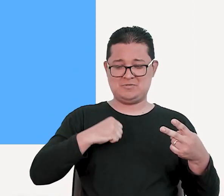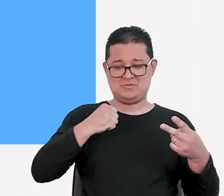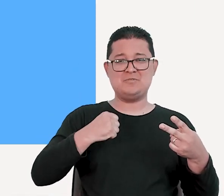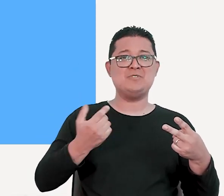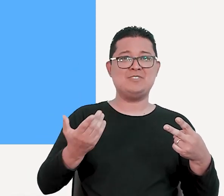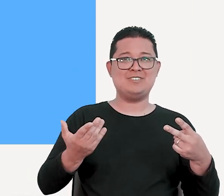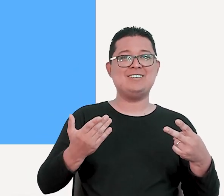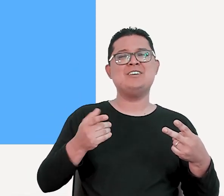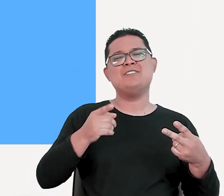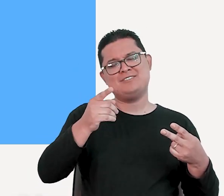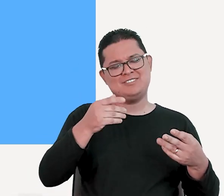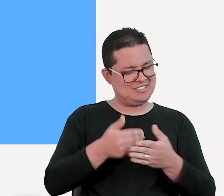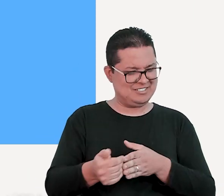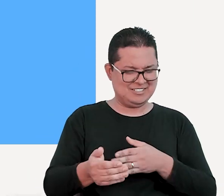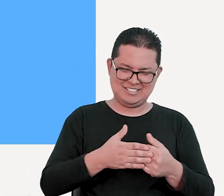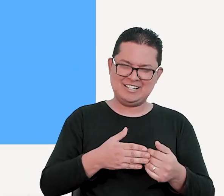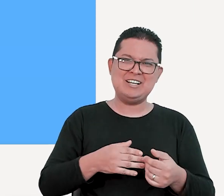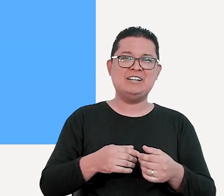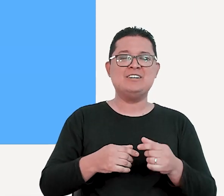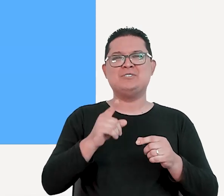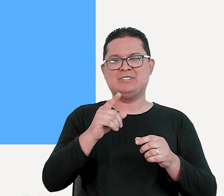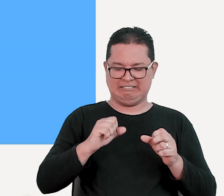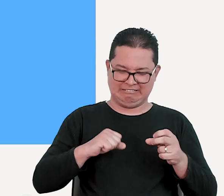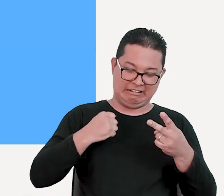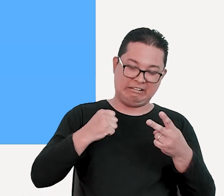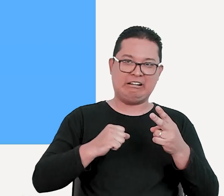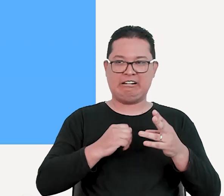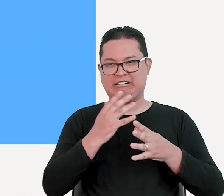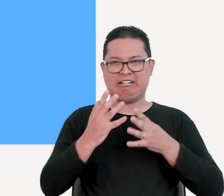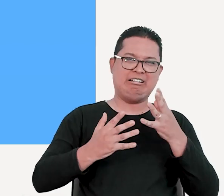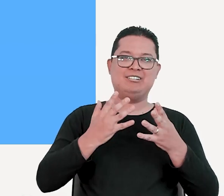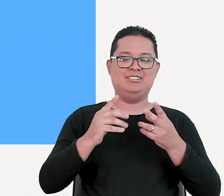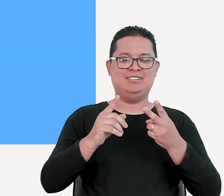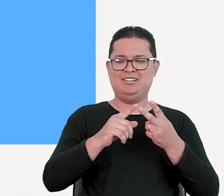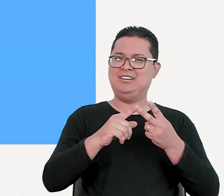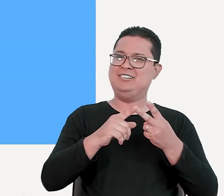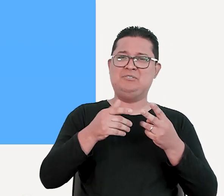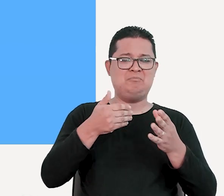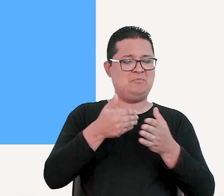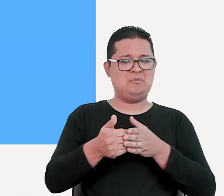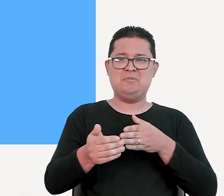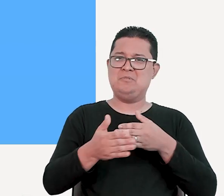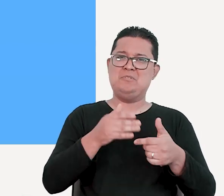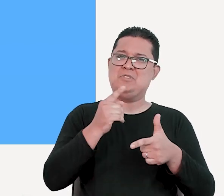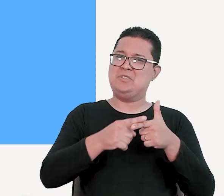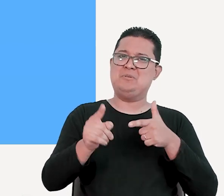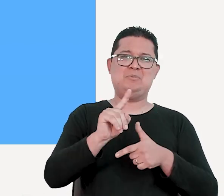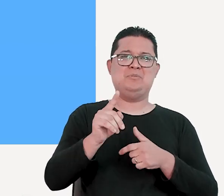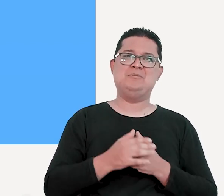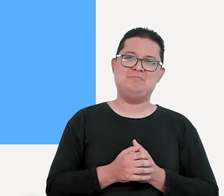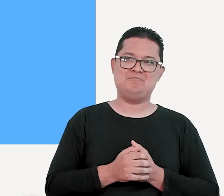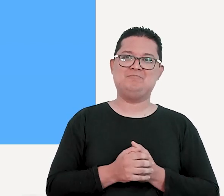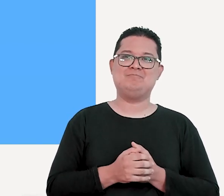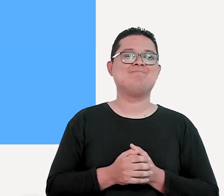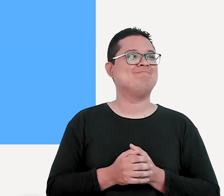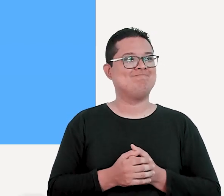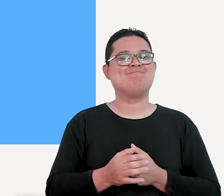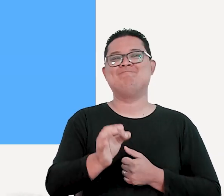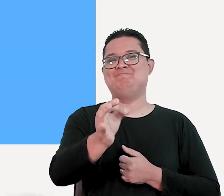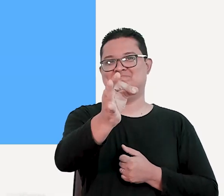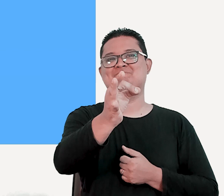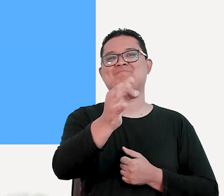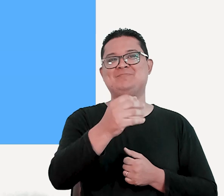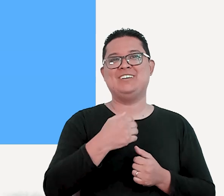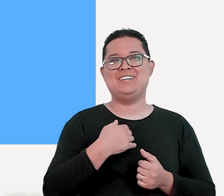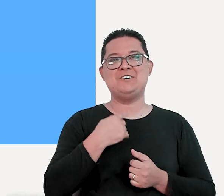vai, sabe? Uma hora se desenrola, uma hora você vai. É uma coisa que eu notei também quando eu comecei a estudar bem a sério